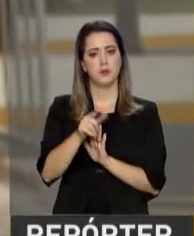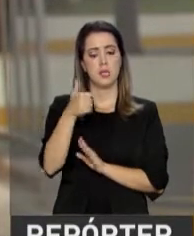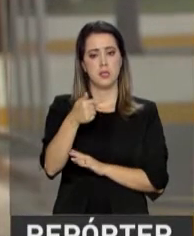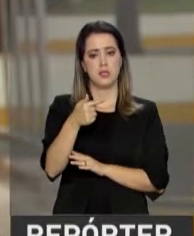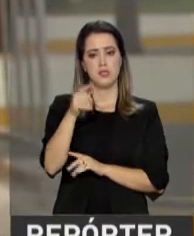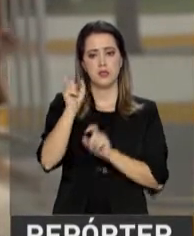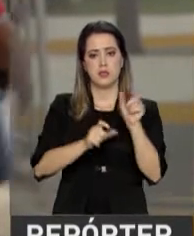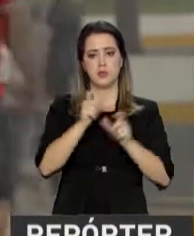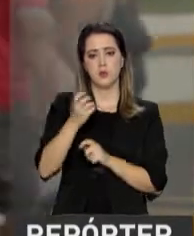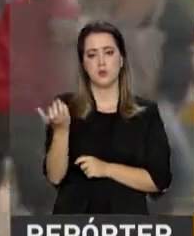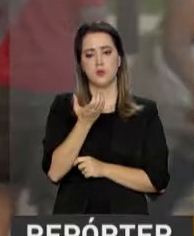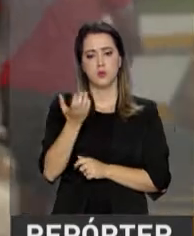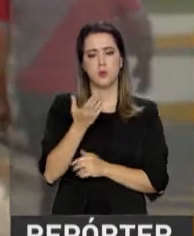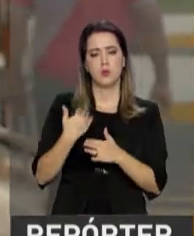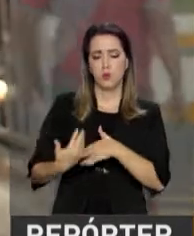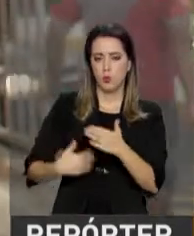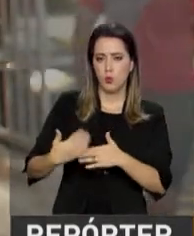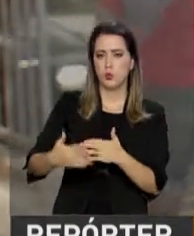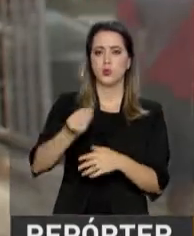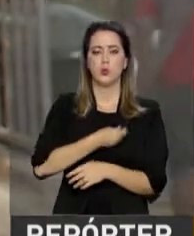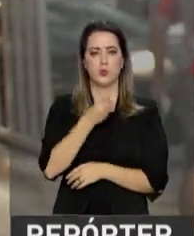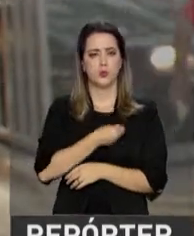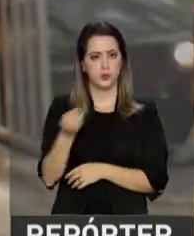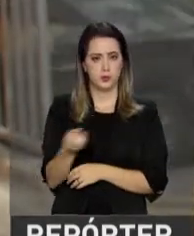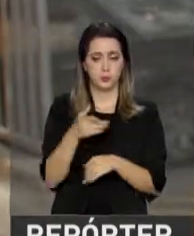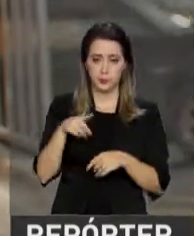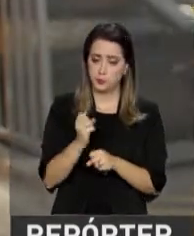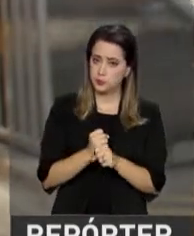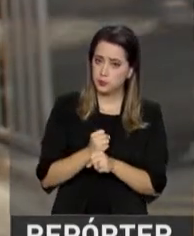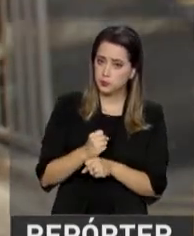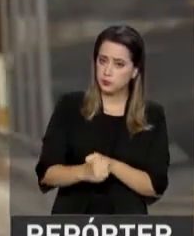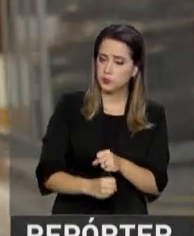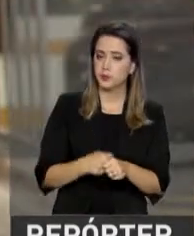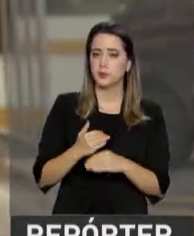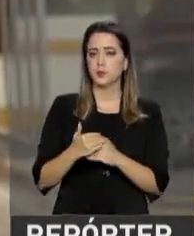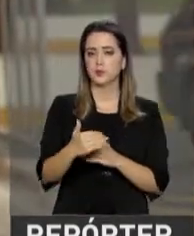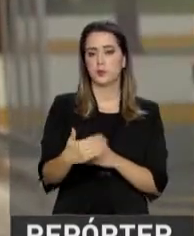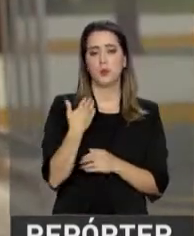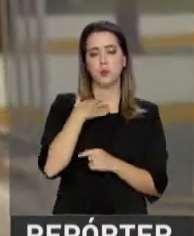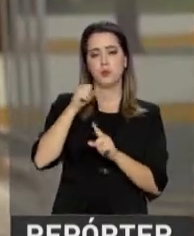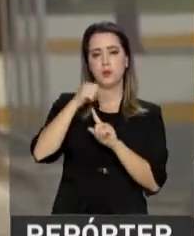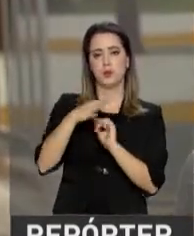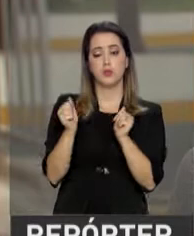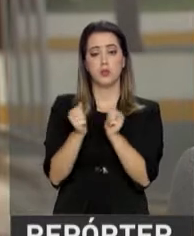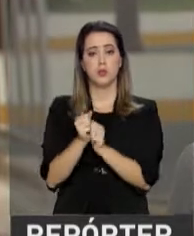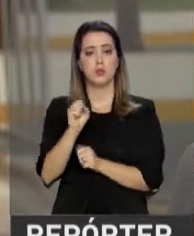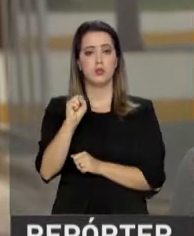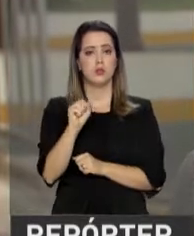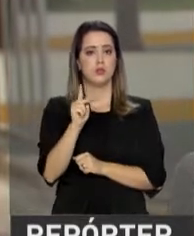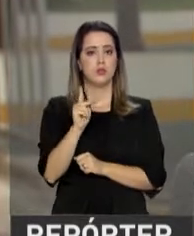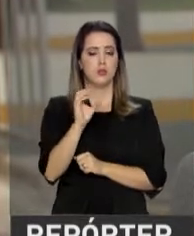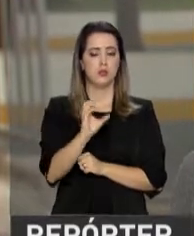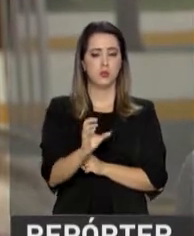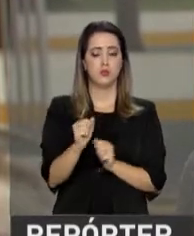consumidores pretendem manter os novos hábitos financeiros este ano uma parceria do banco central com o spc brasil ea